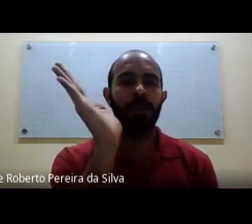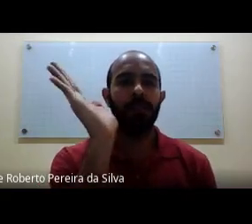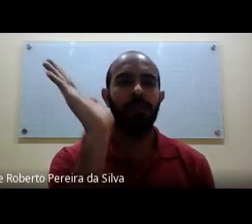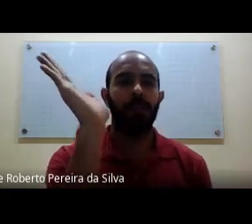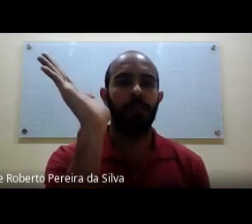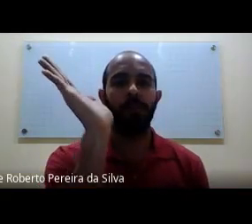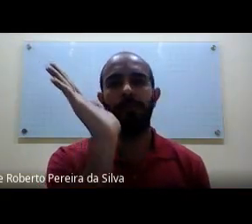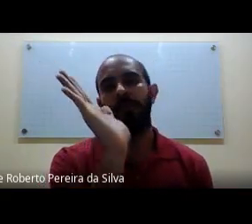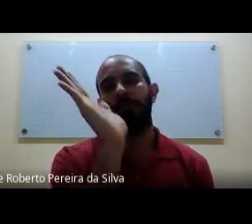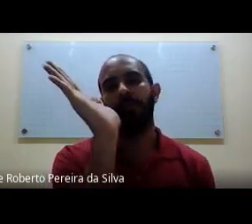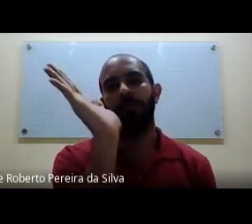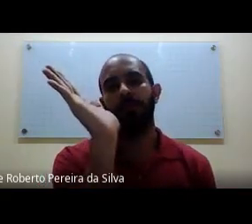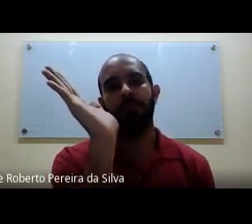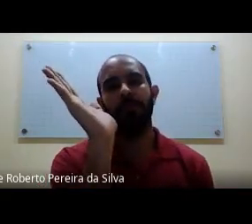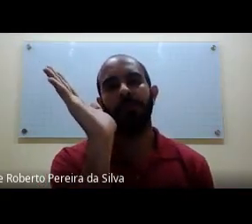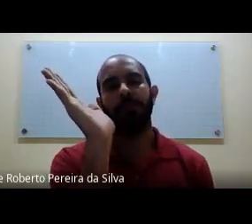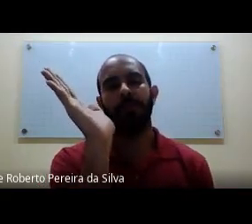apontando a direção do campo